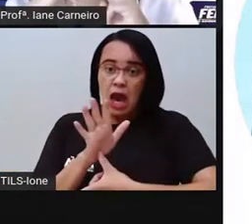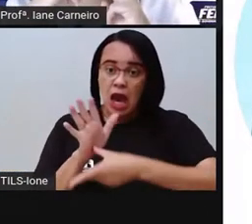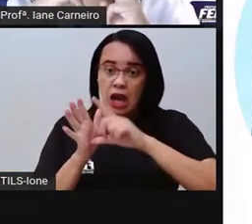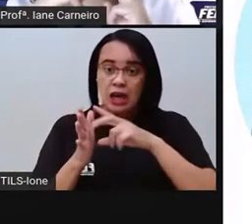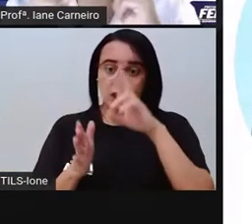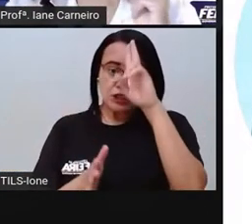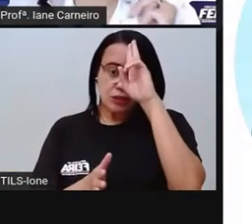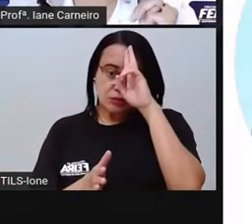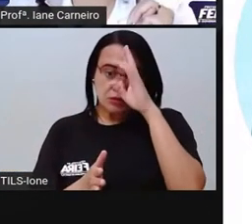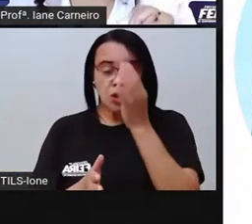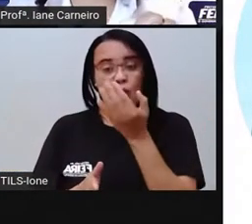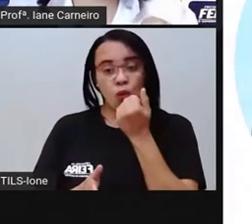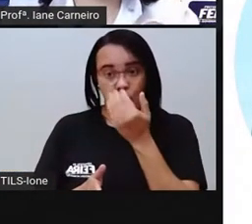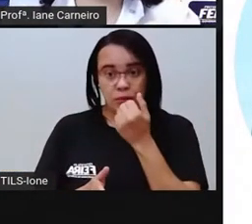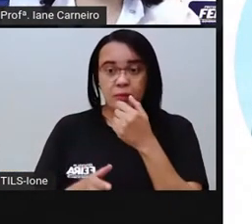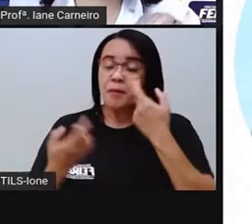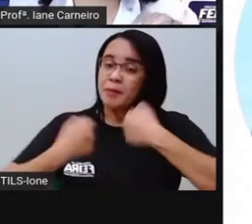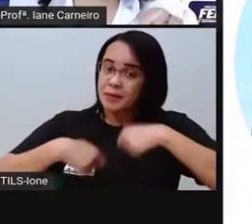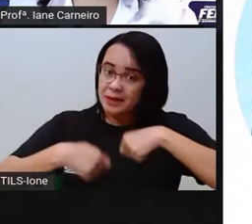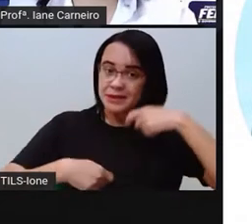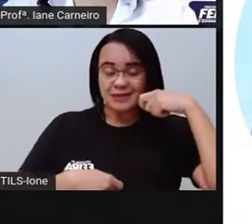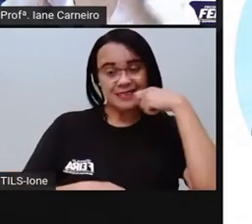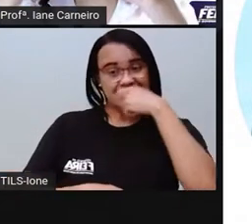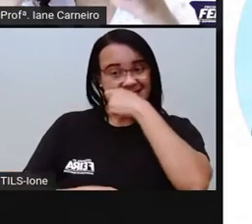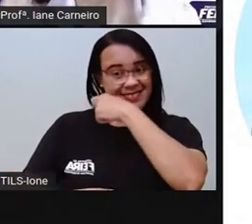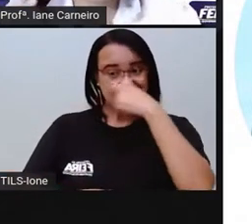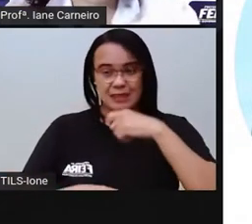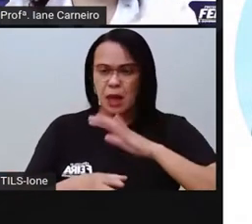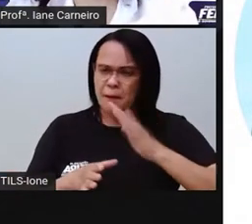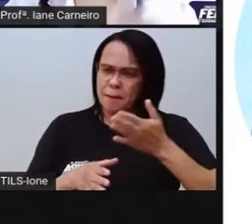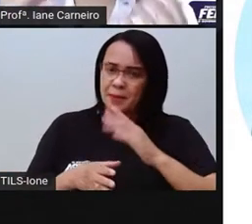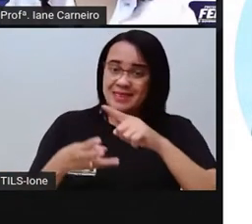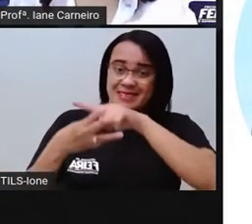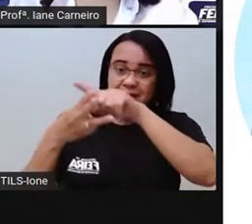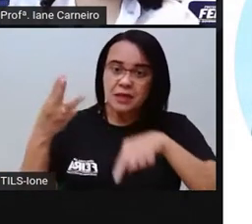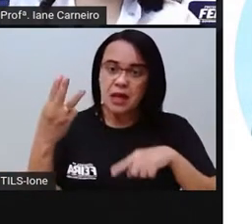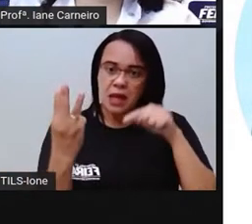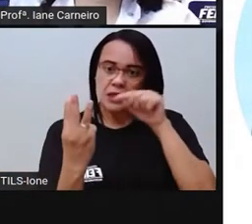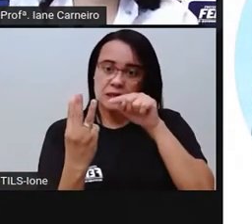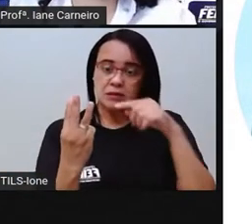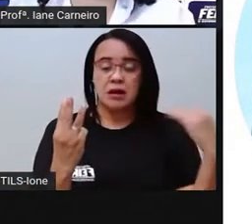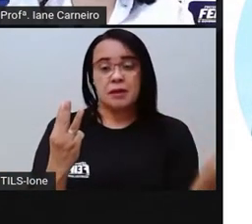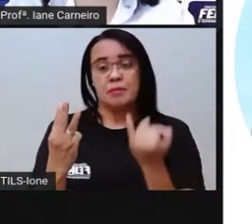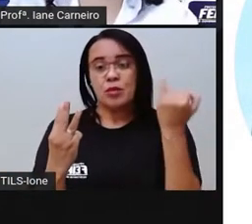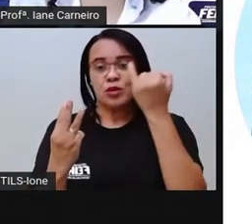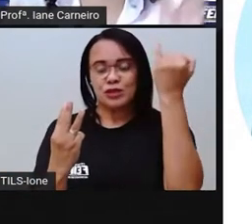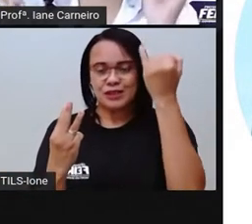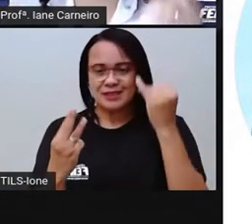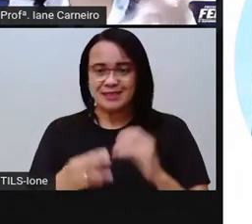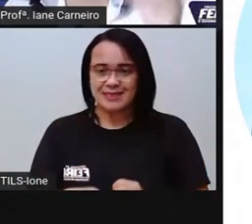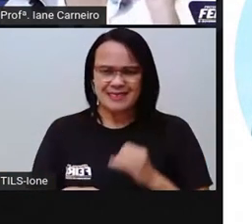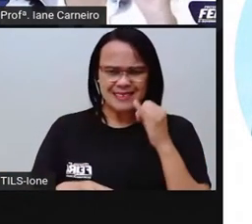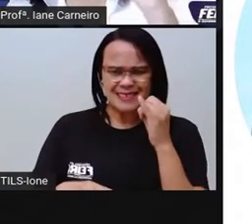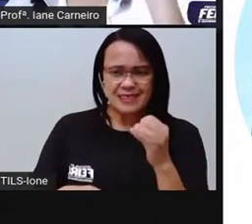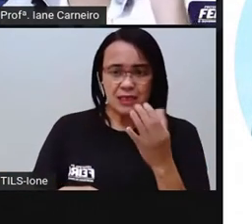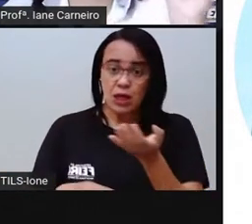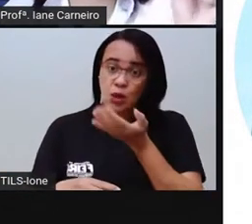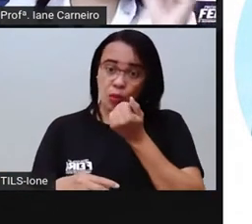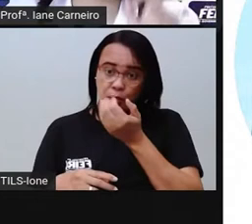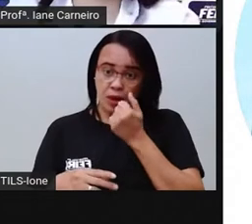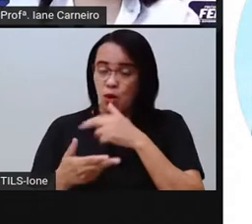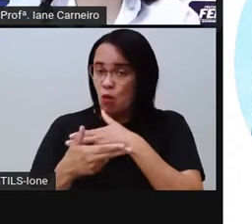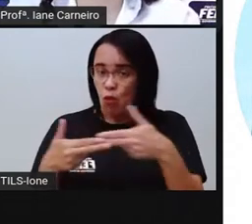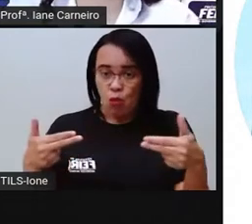menos 3 vezes a gente tem que escovar os dentes por dia e sempre que terminar de comer alguma coisa, né? Ô, Pro, mas eu só